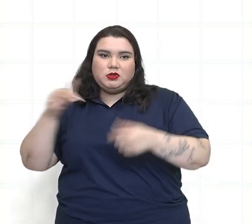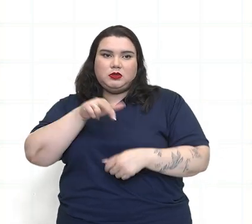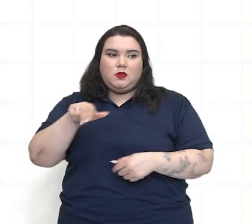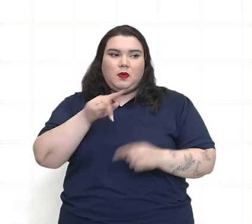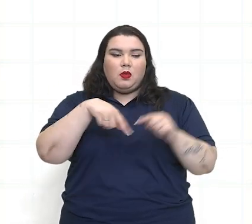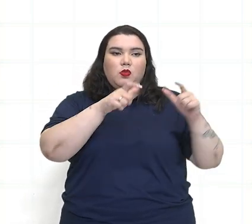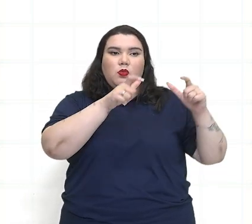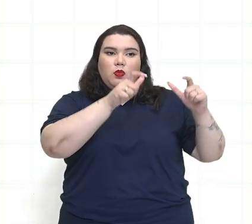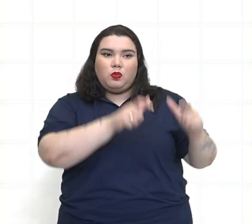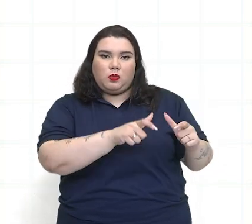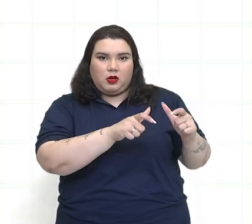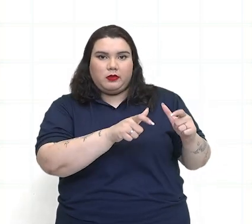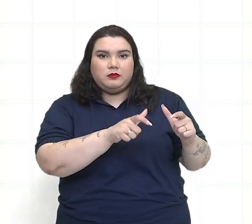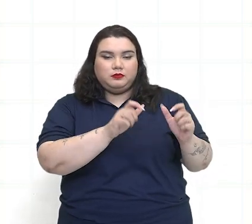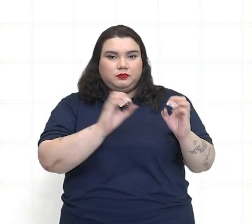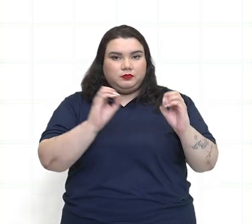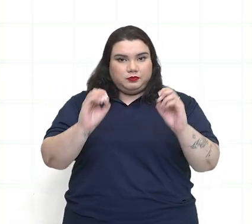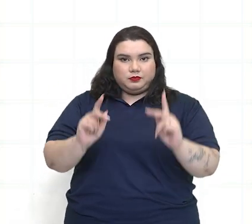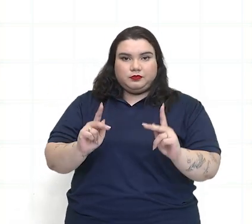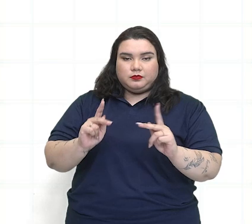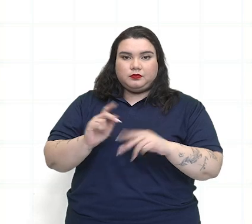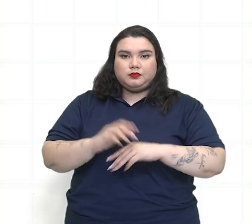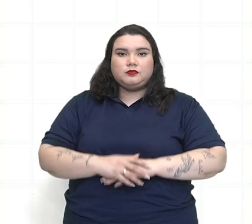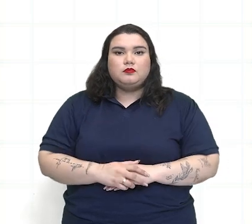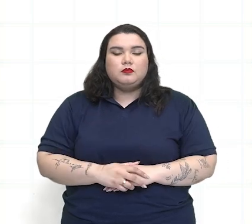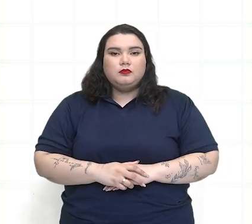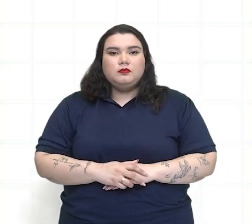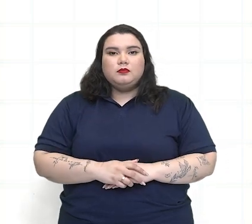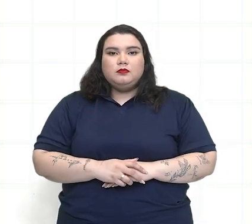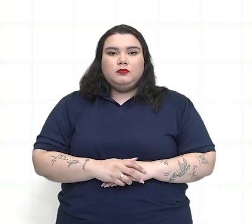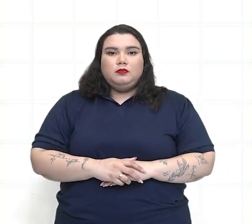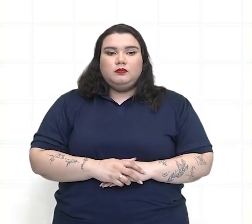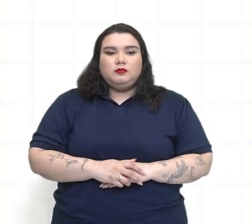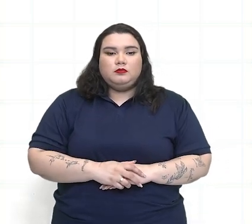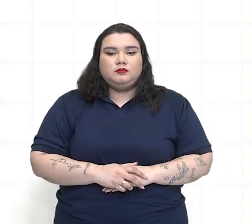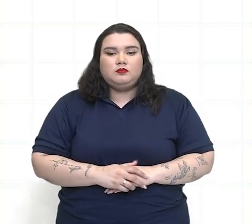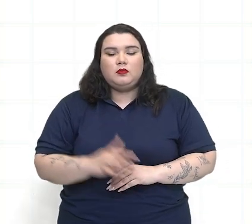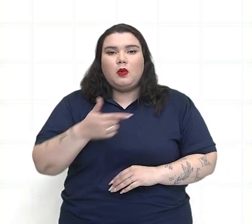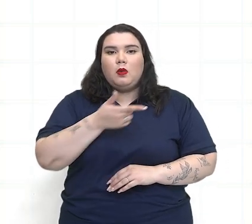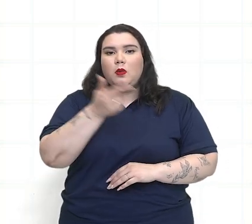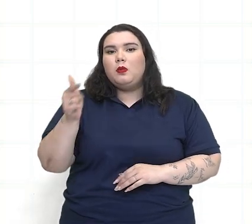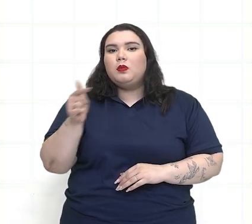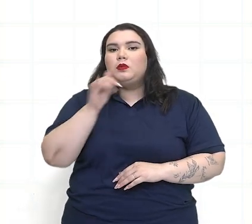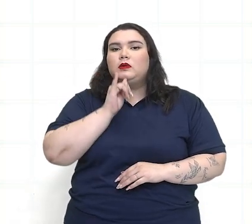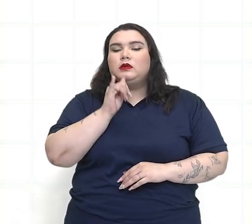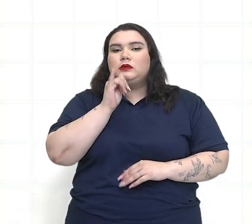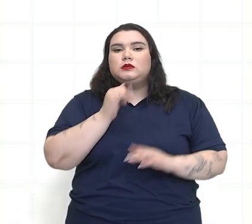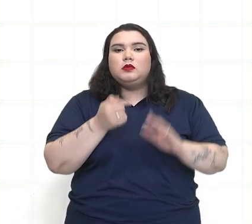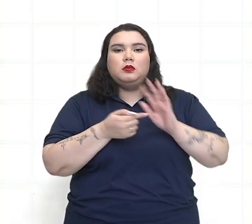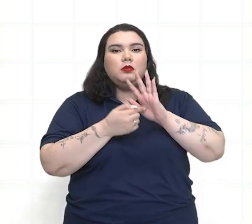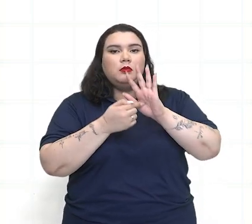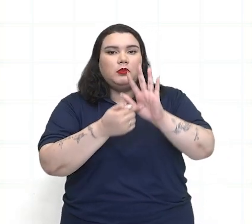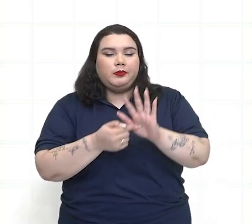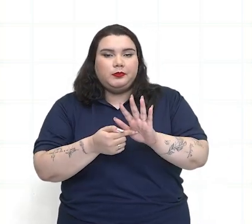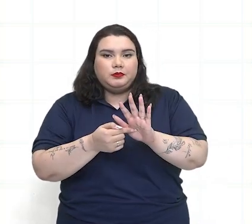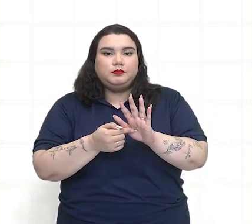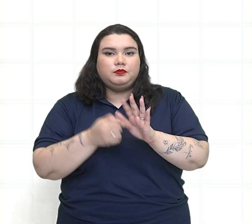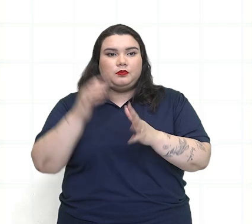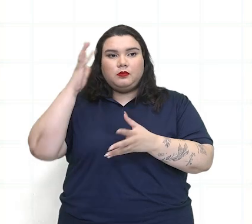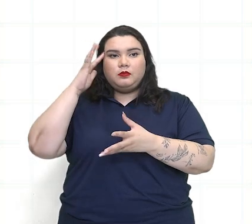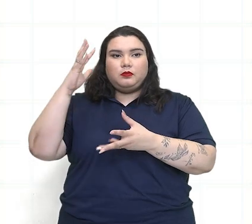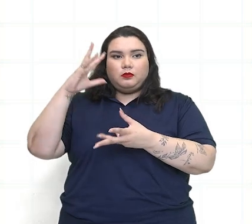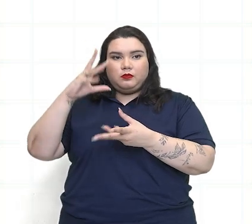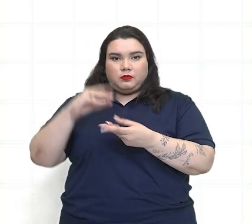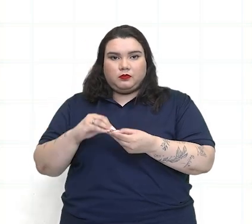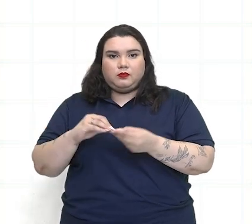da emissora. Correto? Muito bem. Outros exemplos. Vamos ver outros exemplos para você